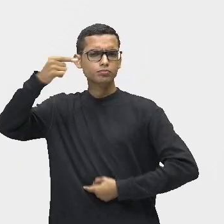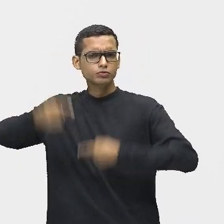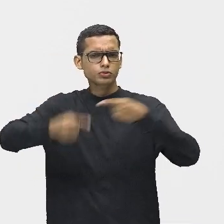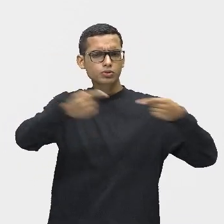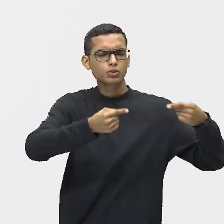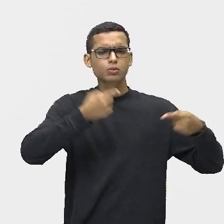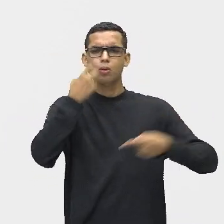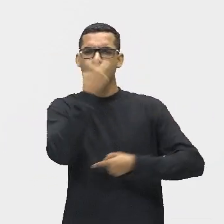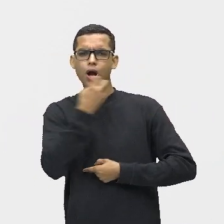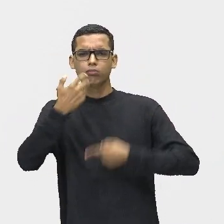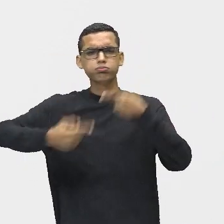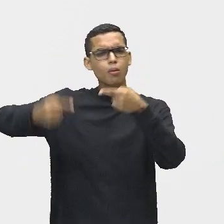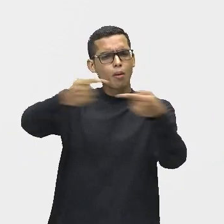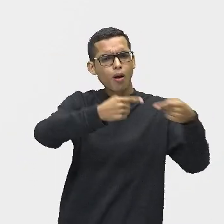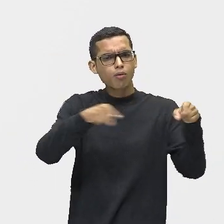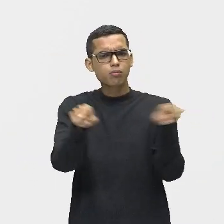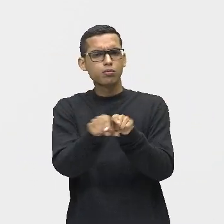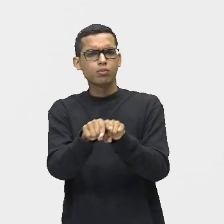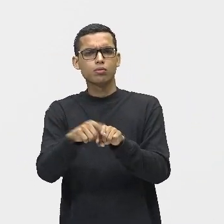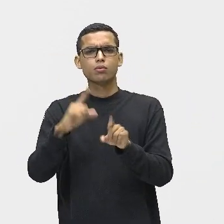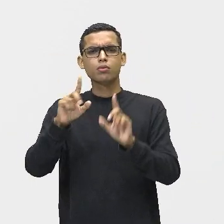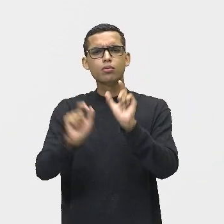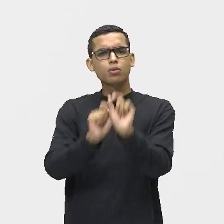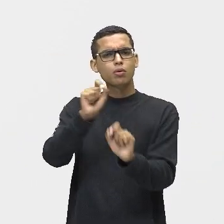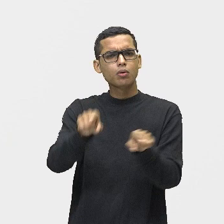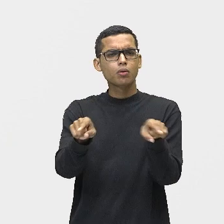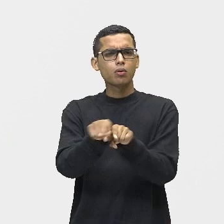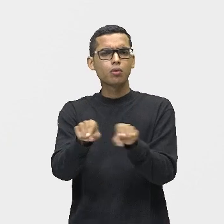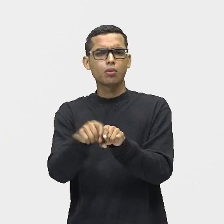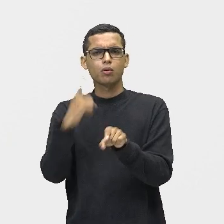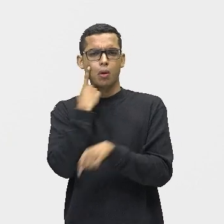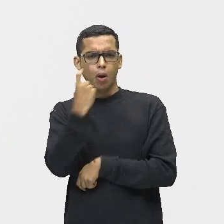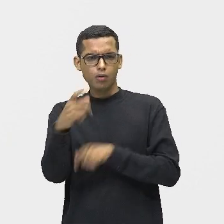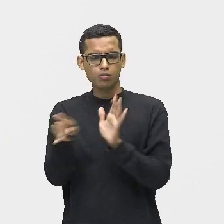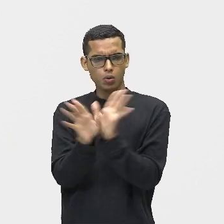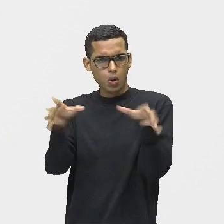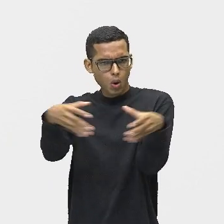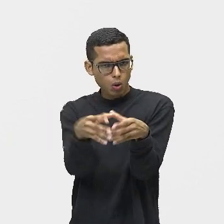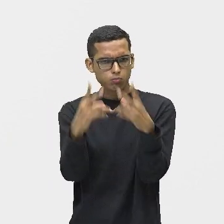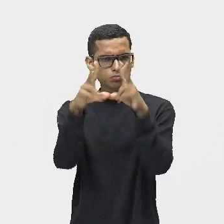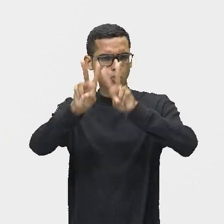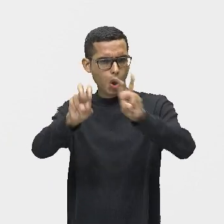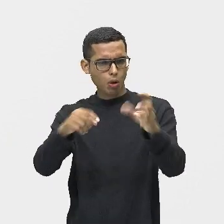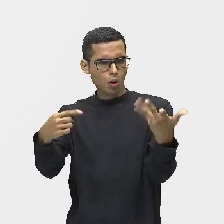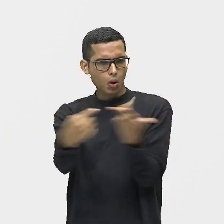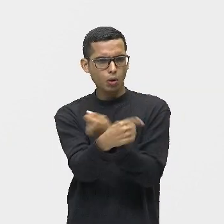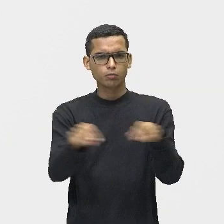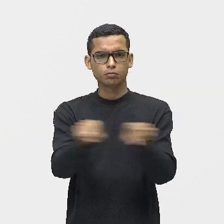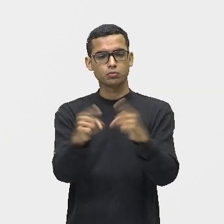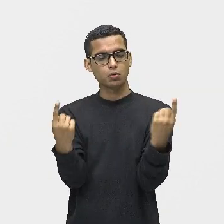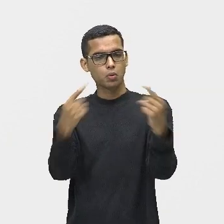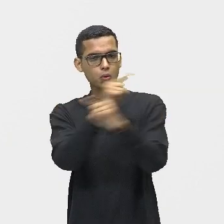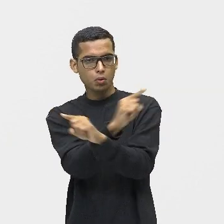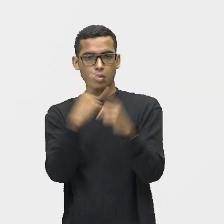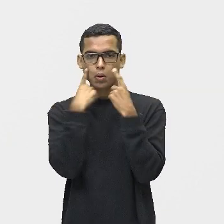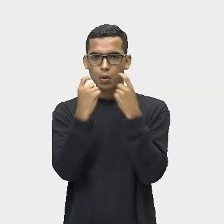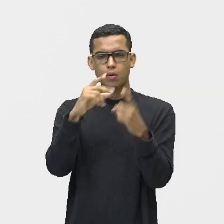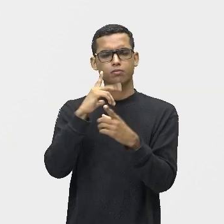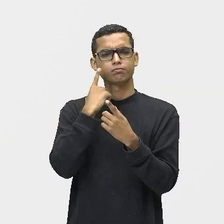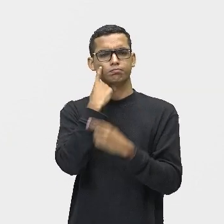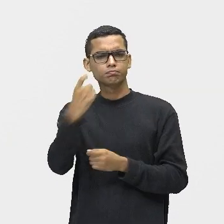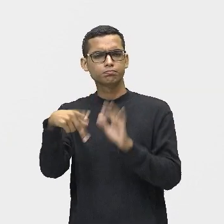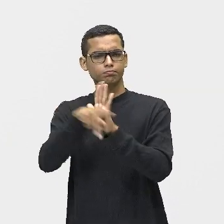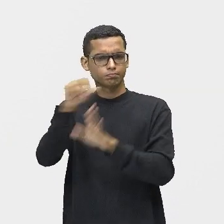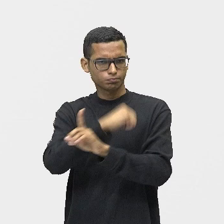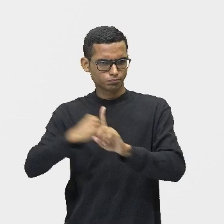de temas controversos de interesse da turma ou de relevância social. E o detalhamento: elementos constitutivos